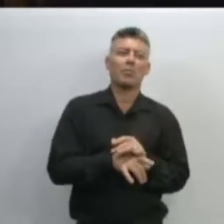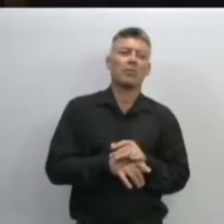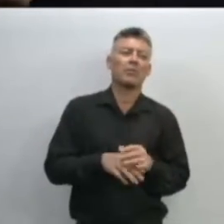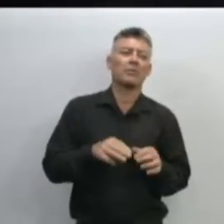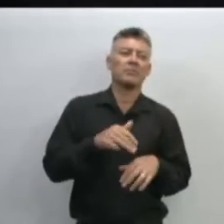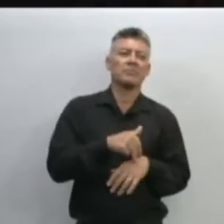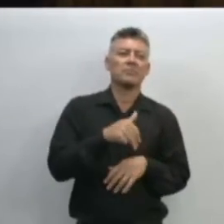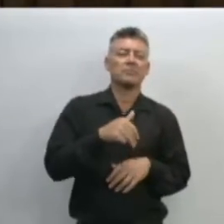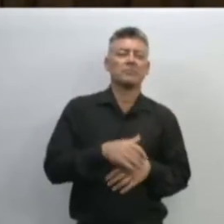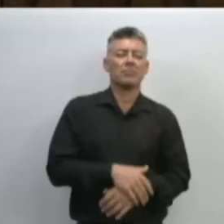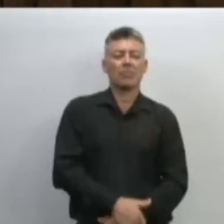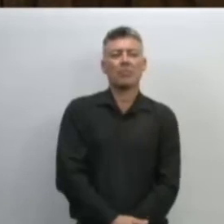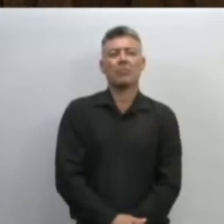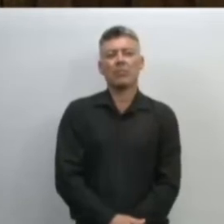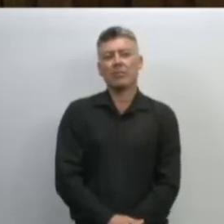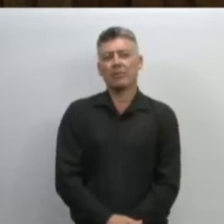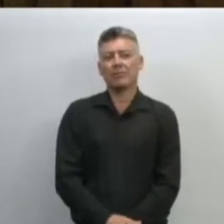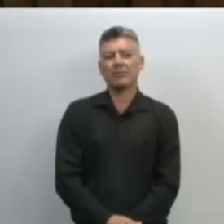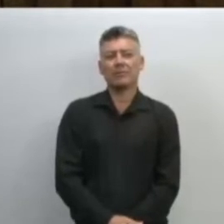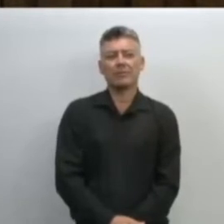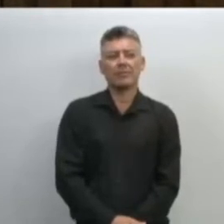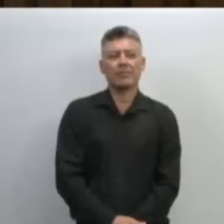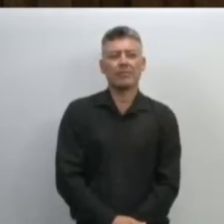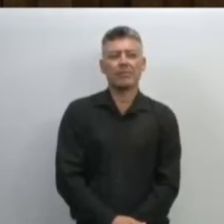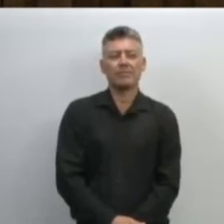Margarete 216/2022.